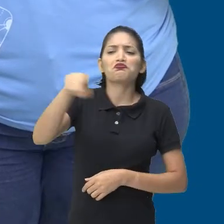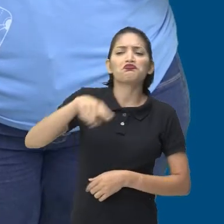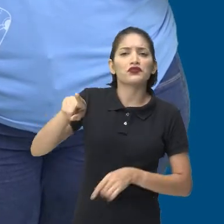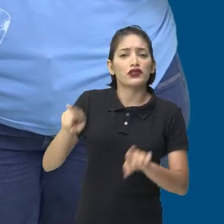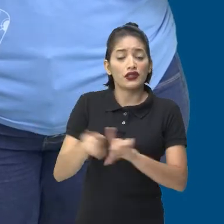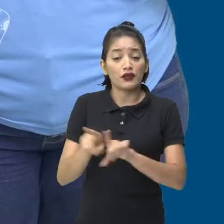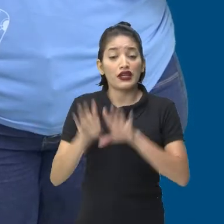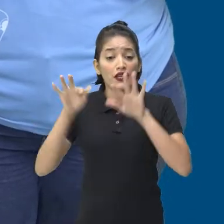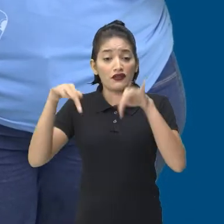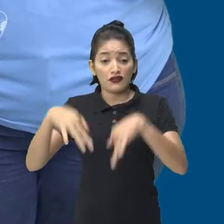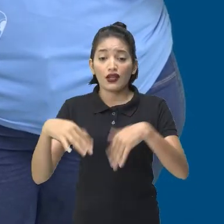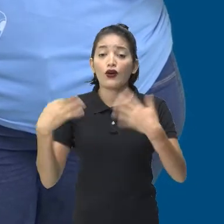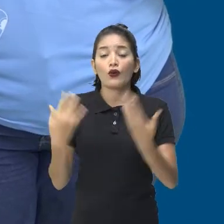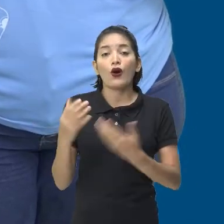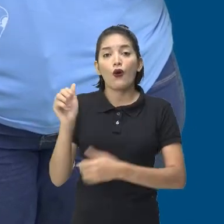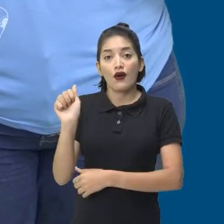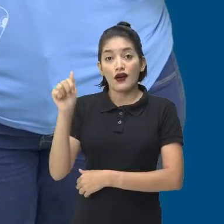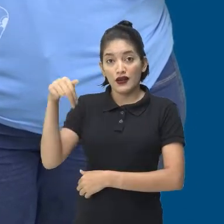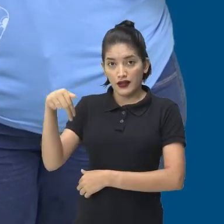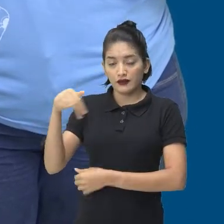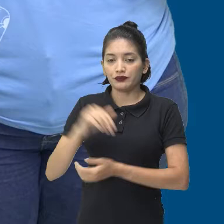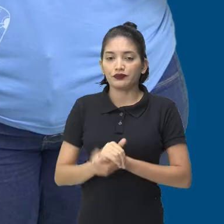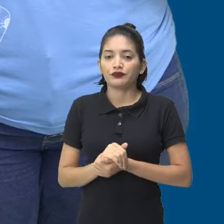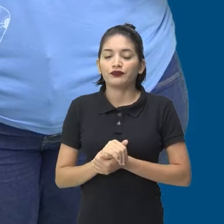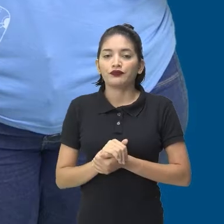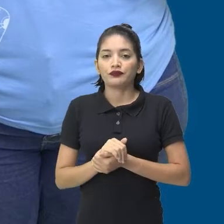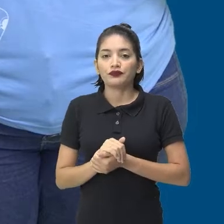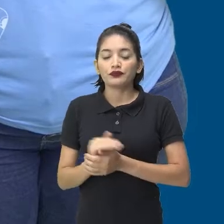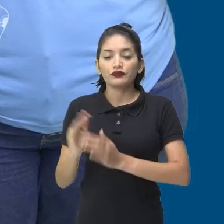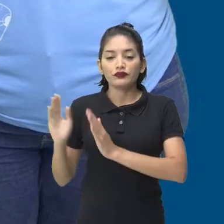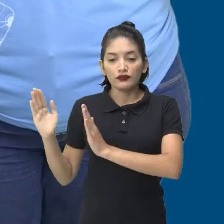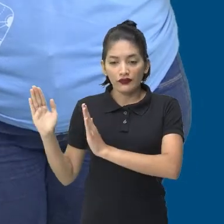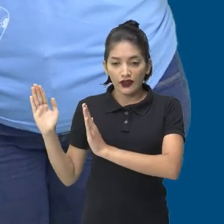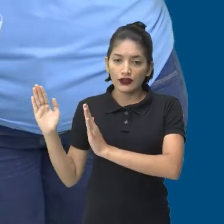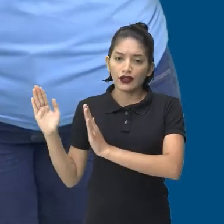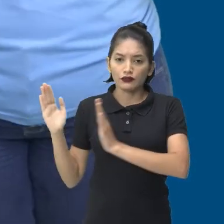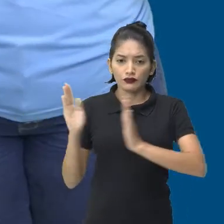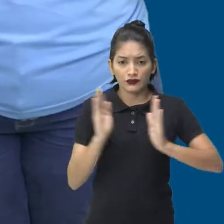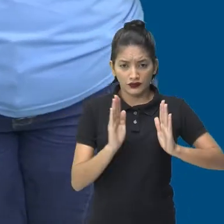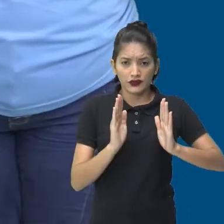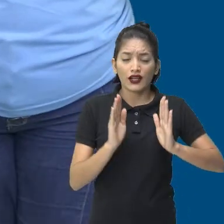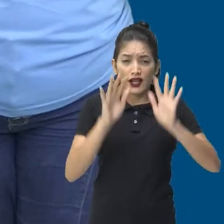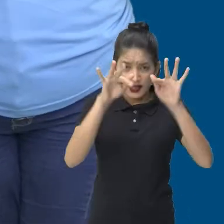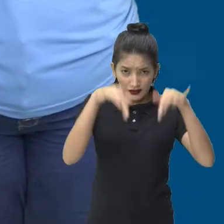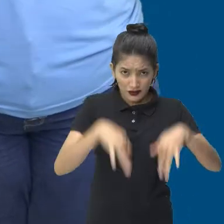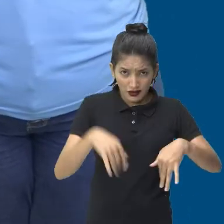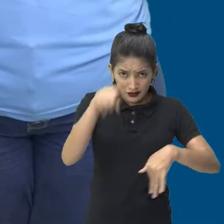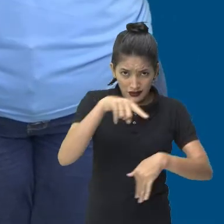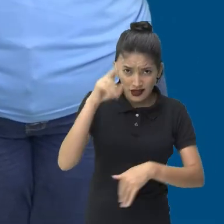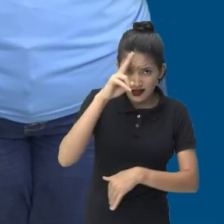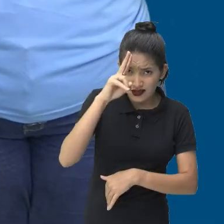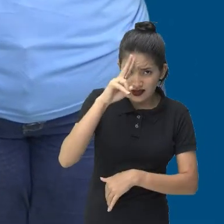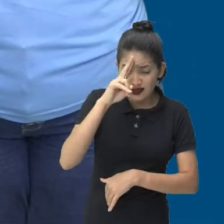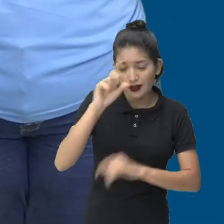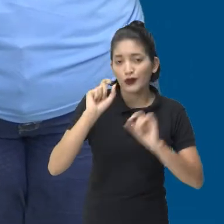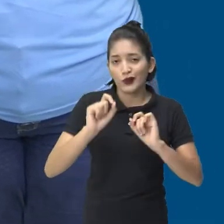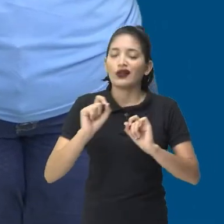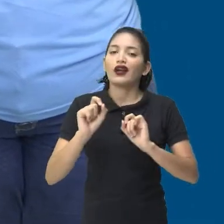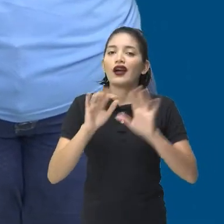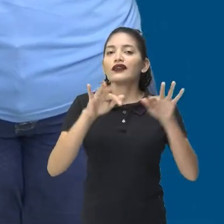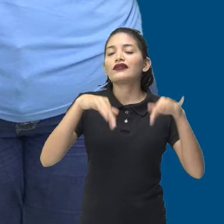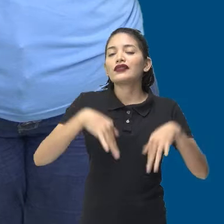vocês. Terminação an. Essas terminações, que eu quero que vocês lembrem-se muito bem, são terminações